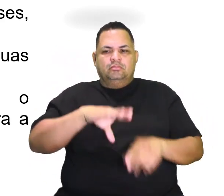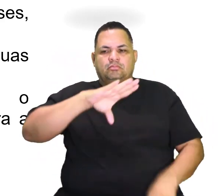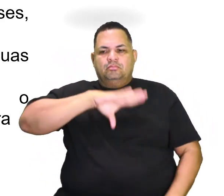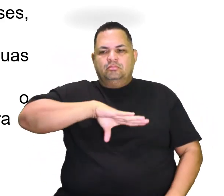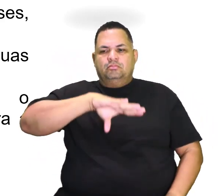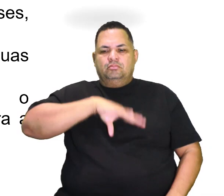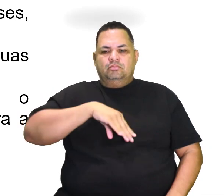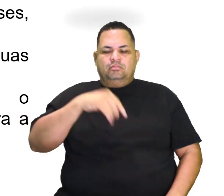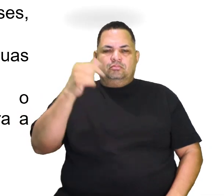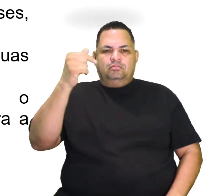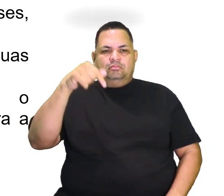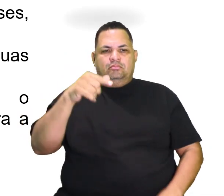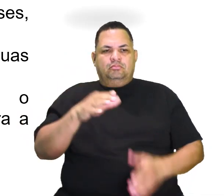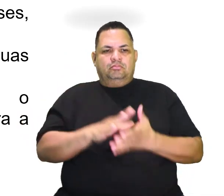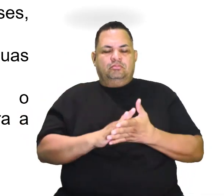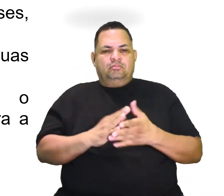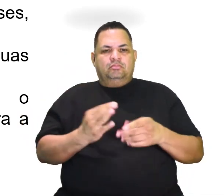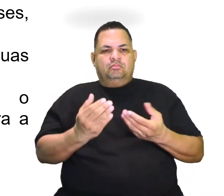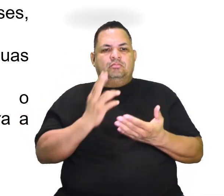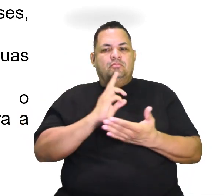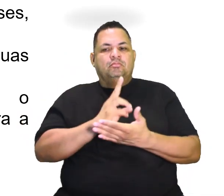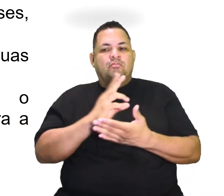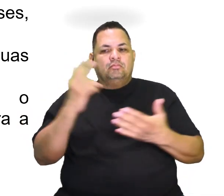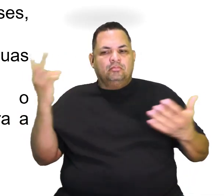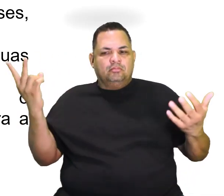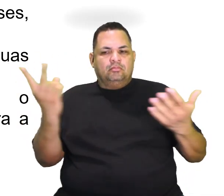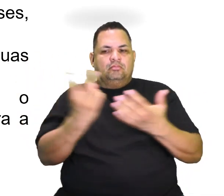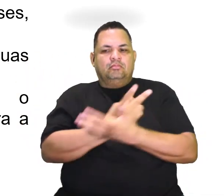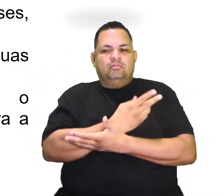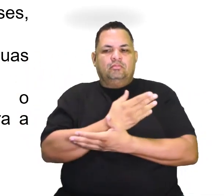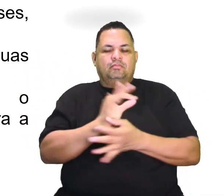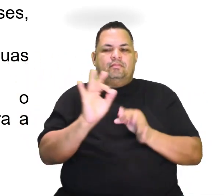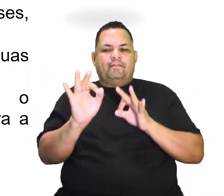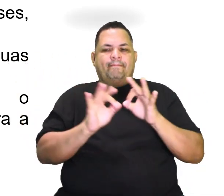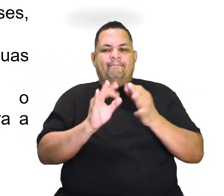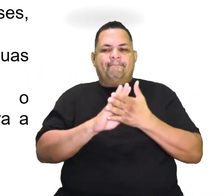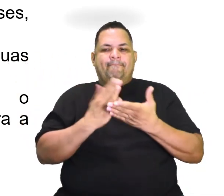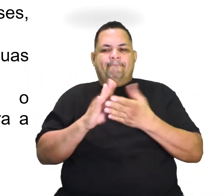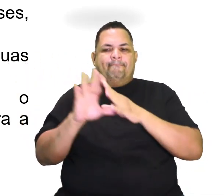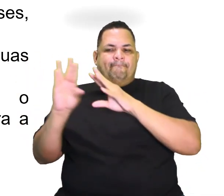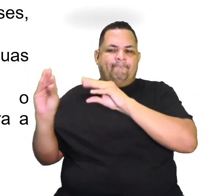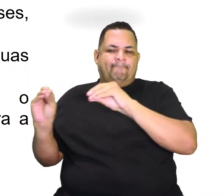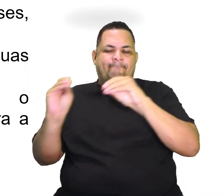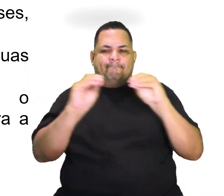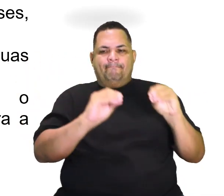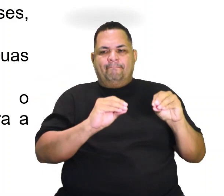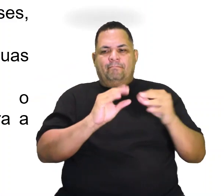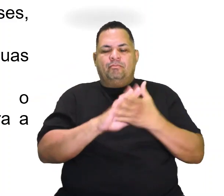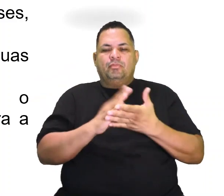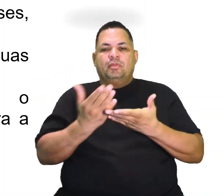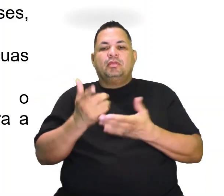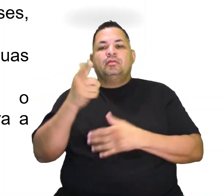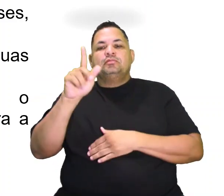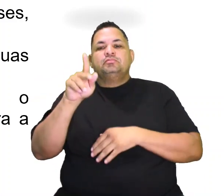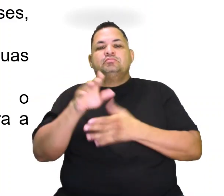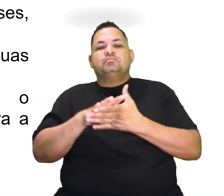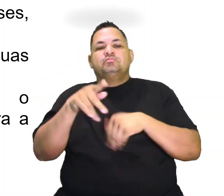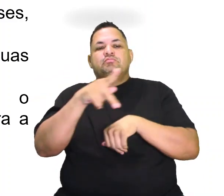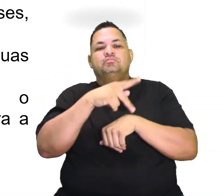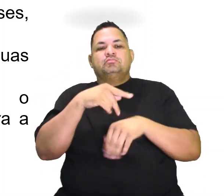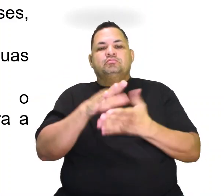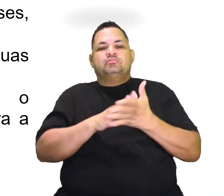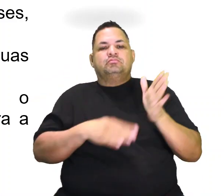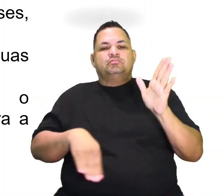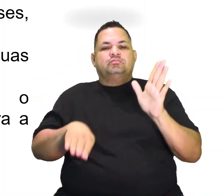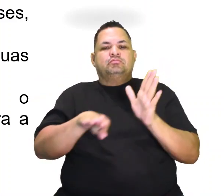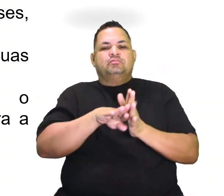portugueses. E ainda continua ocorrendo migrações de outros países vizinhos,